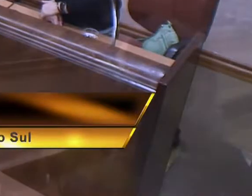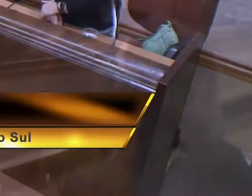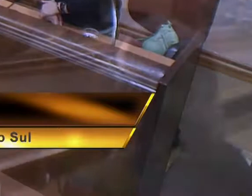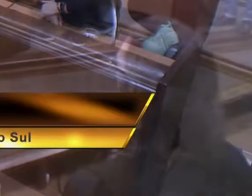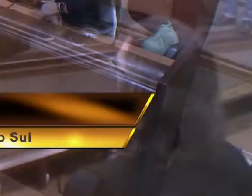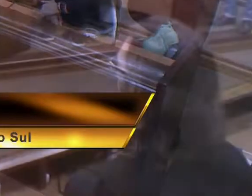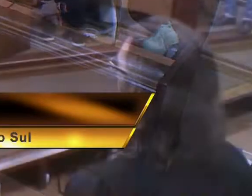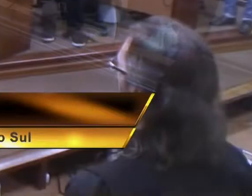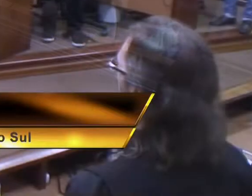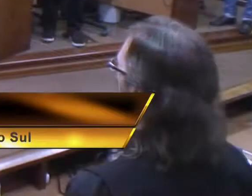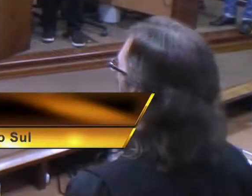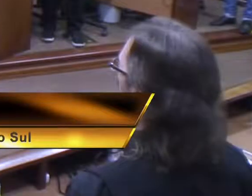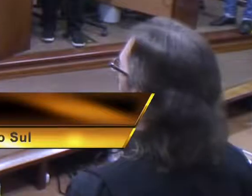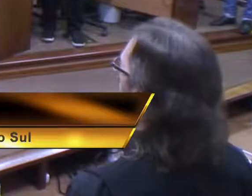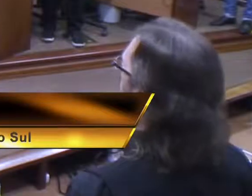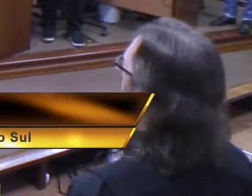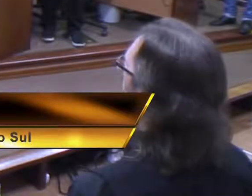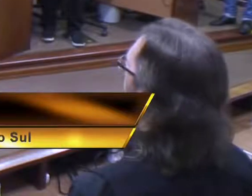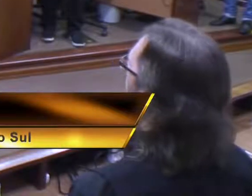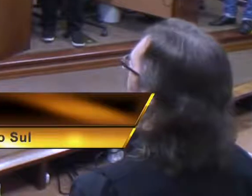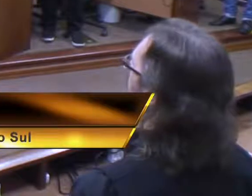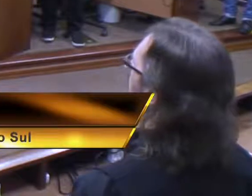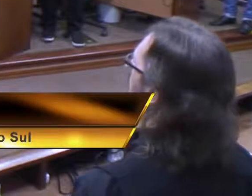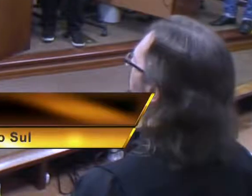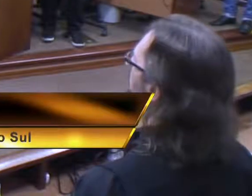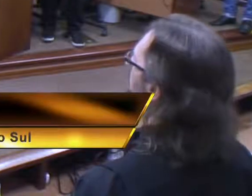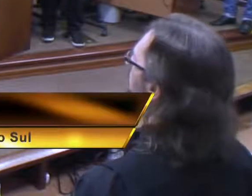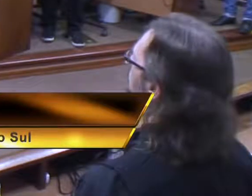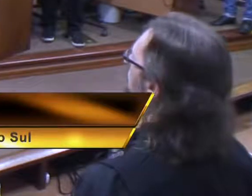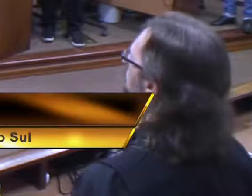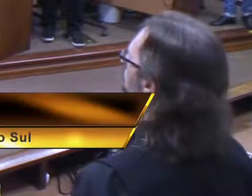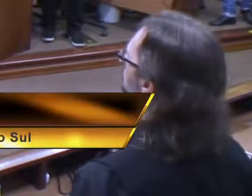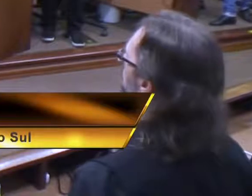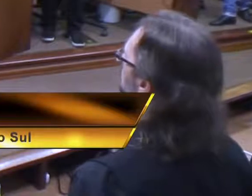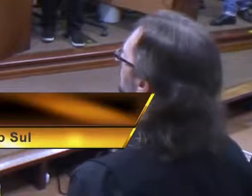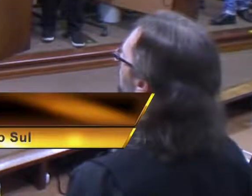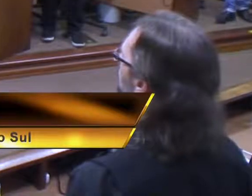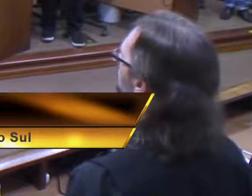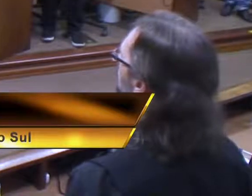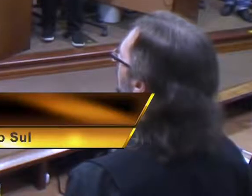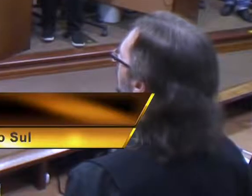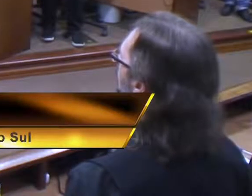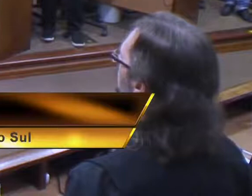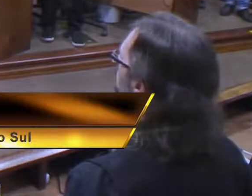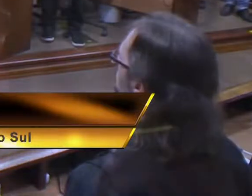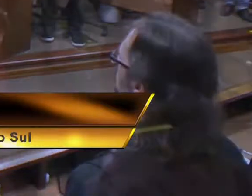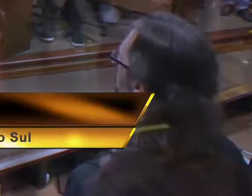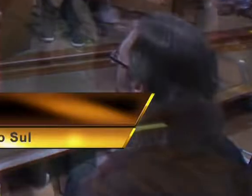Liberdade desafia o nosso peito.